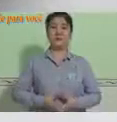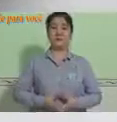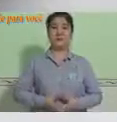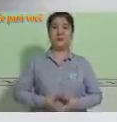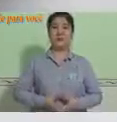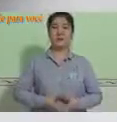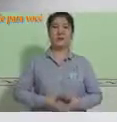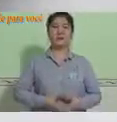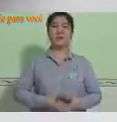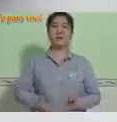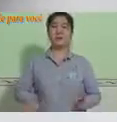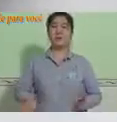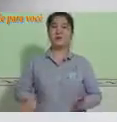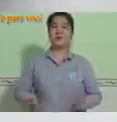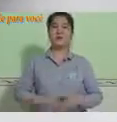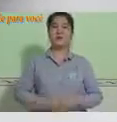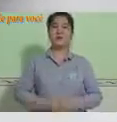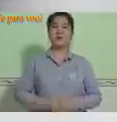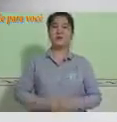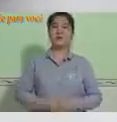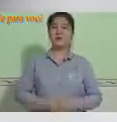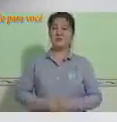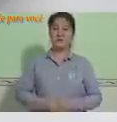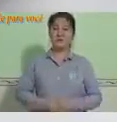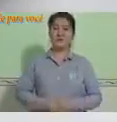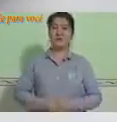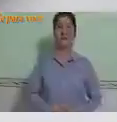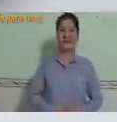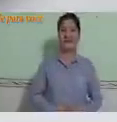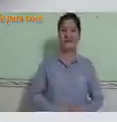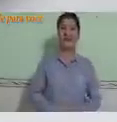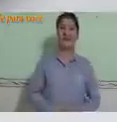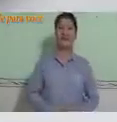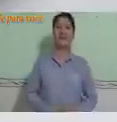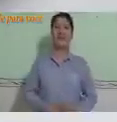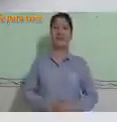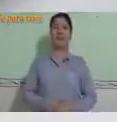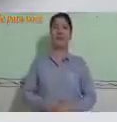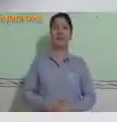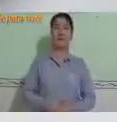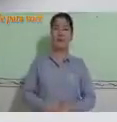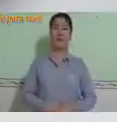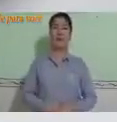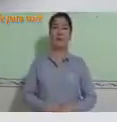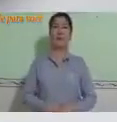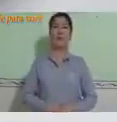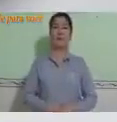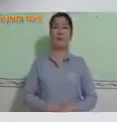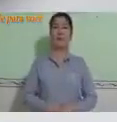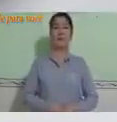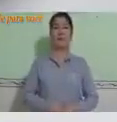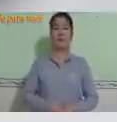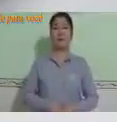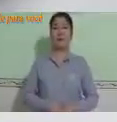Comer alimentos sólidos nos lanches em vez de beber líquidos ajuda a emagrecer porque aumenta a sensação de saciedade